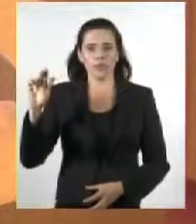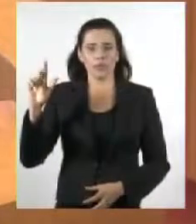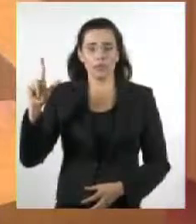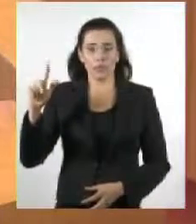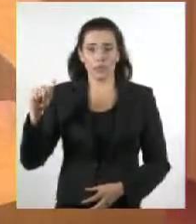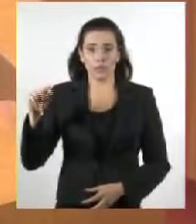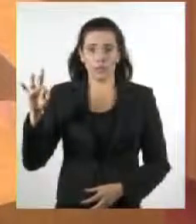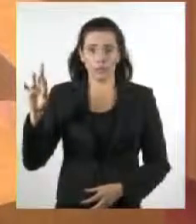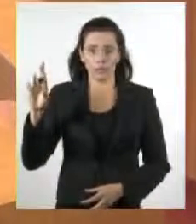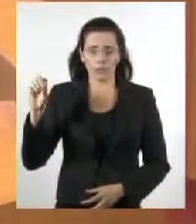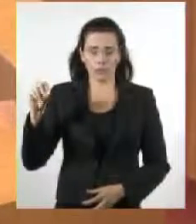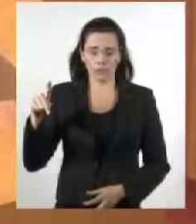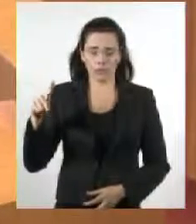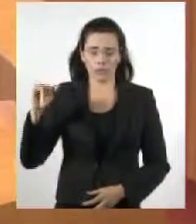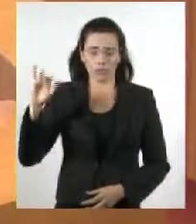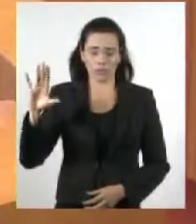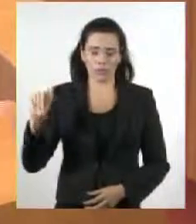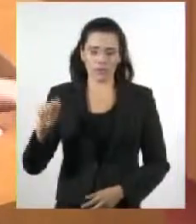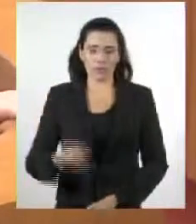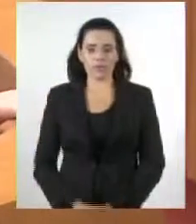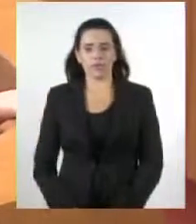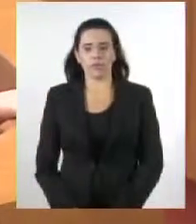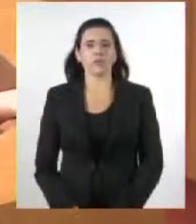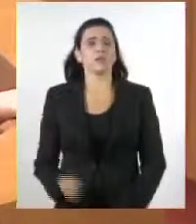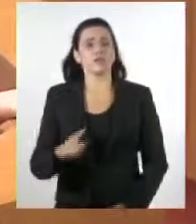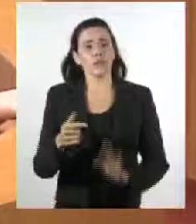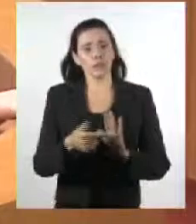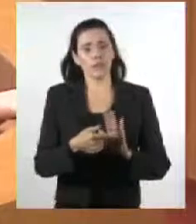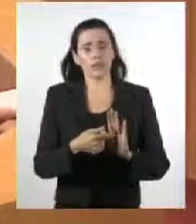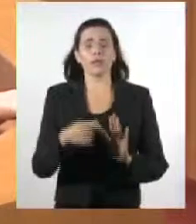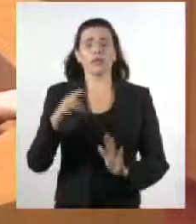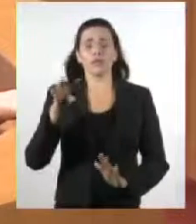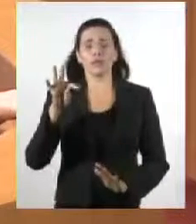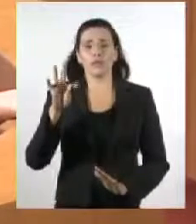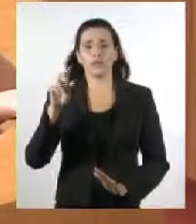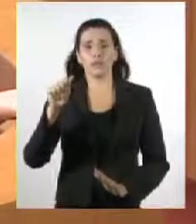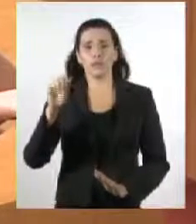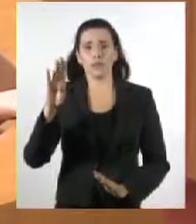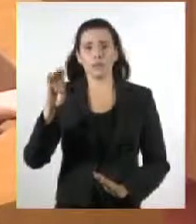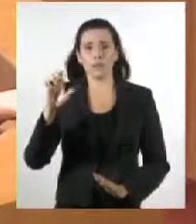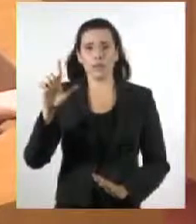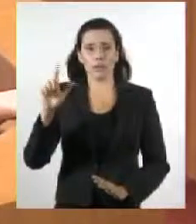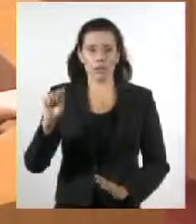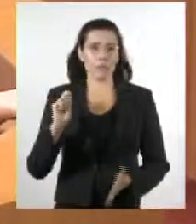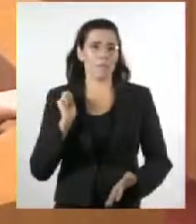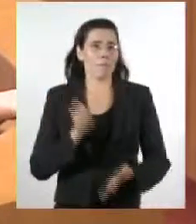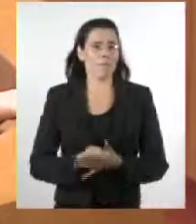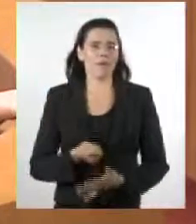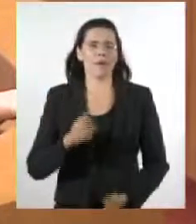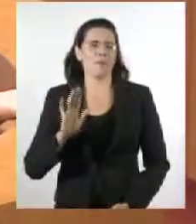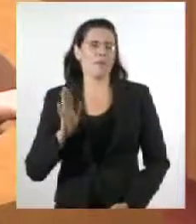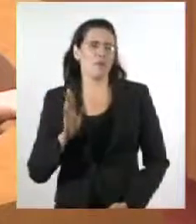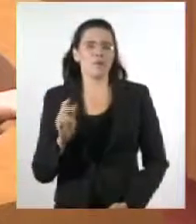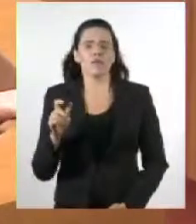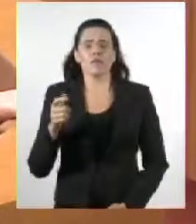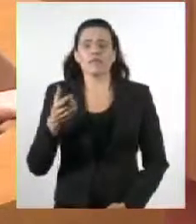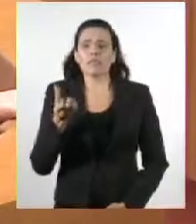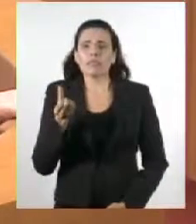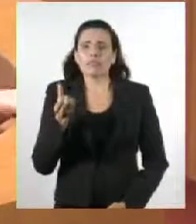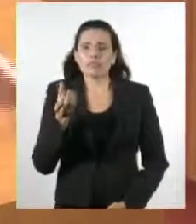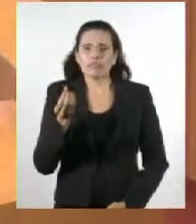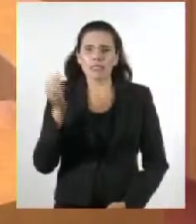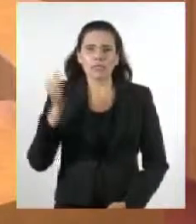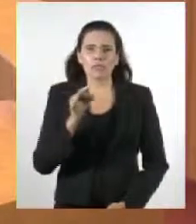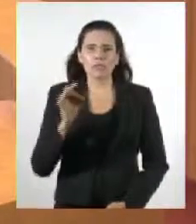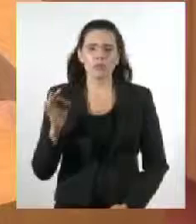60% do custo real dos procedimentos, e mecanismo de remunerações ultrapassados, produziram um rombo de